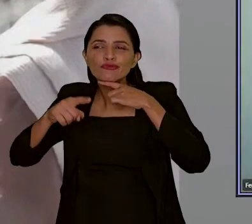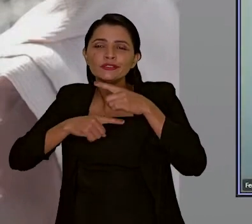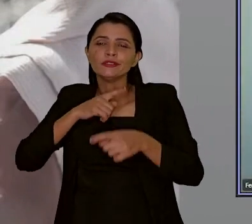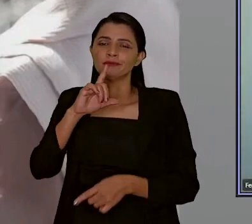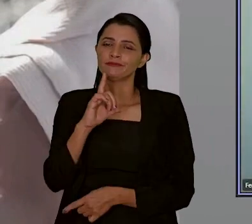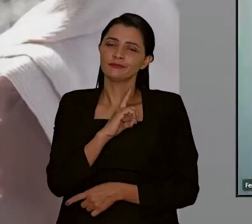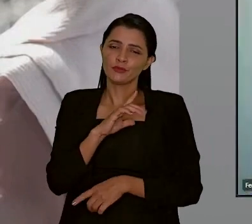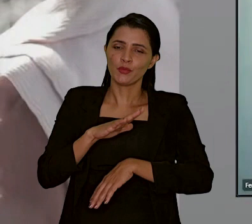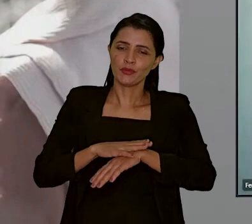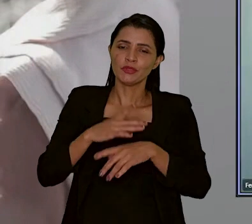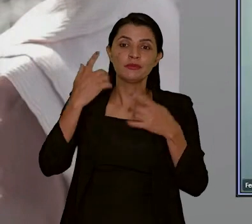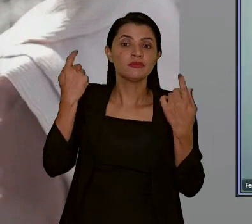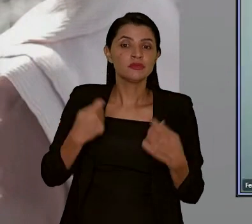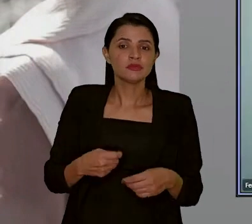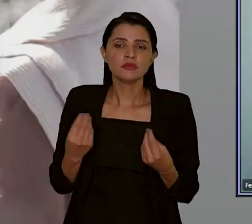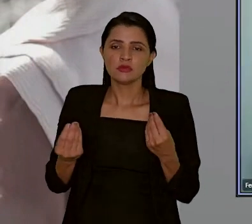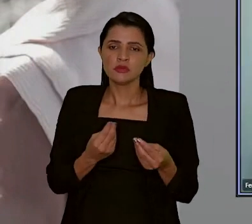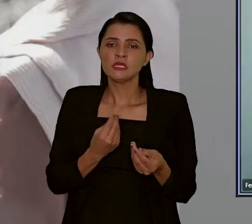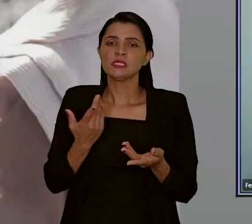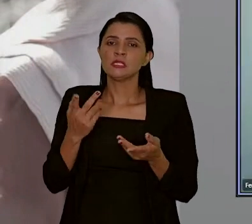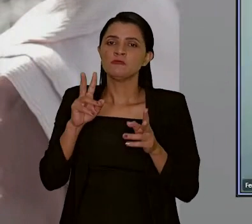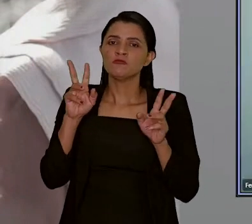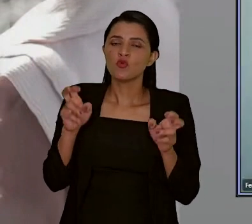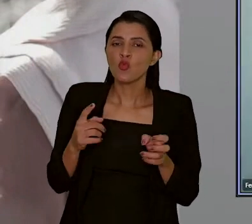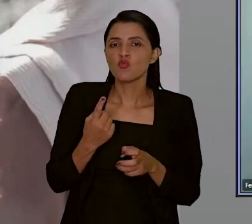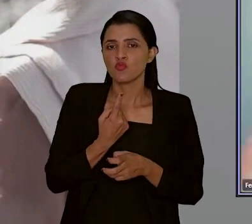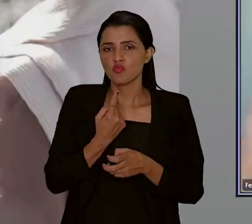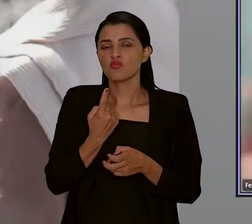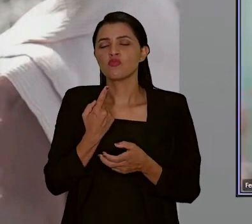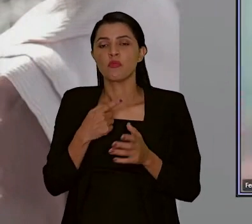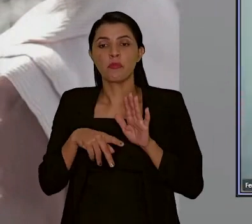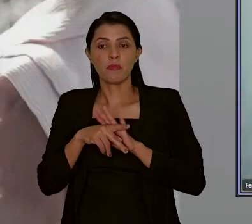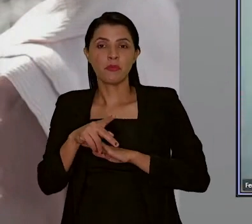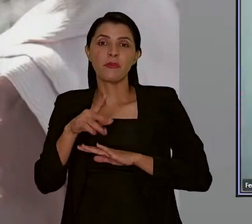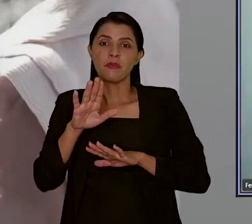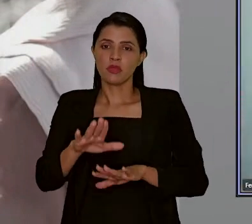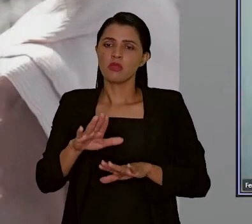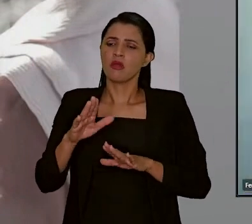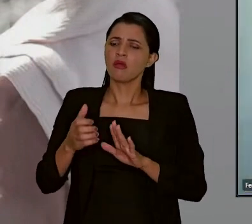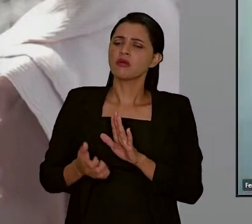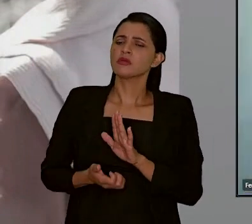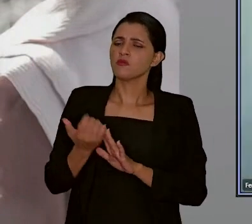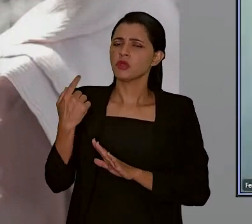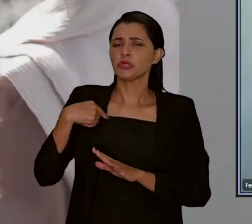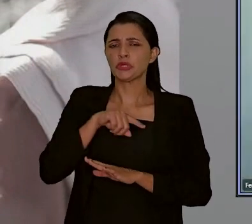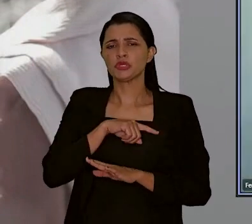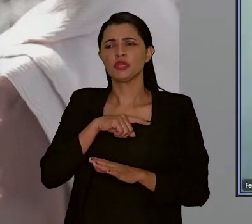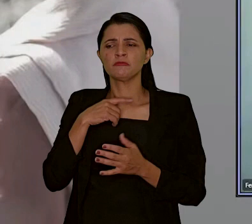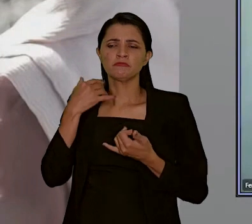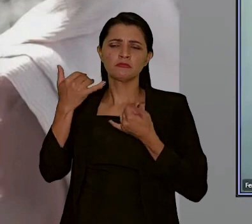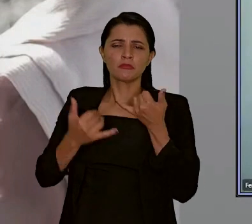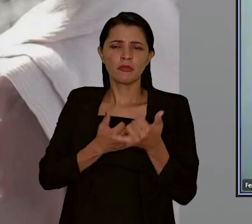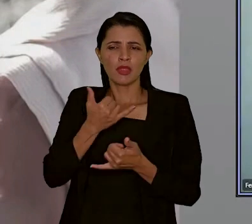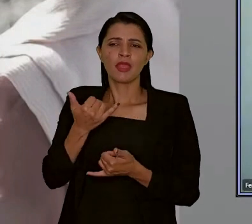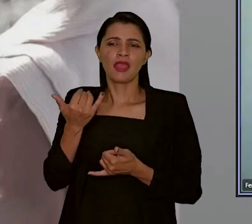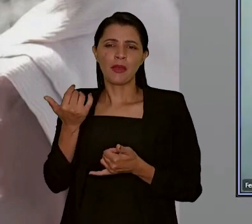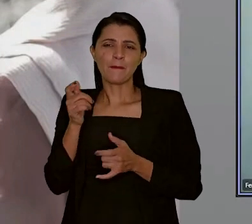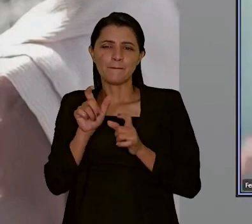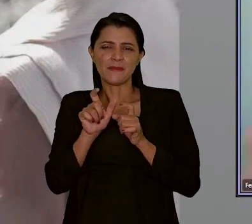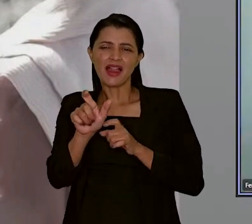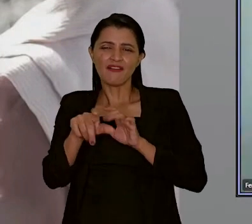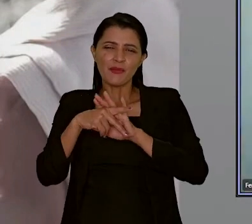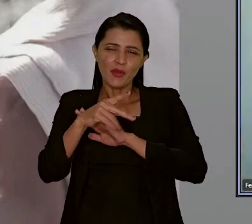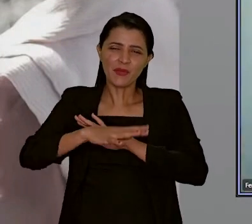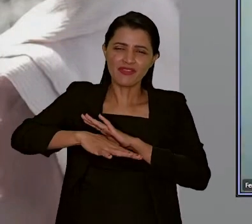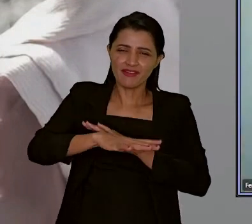de um processo. E, no mais das vezes, como nós brincamos, né, nos nossos jargões, assim, quando você vai falar de um processo para um colega, ele